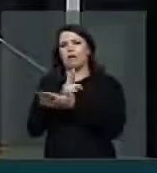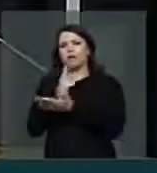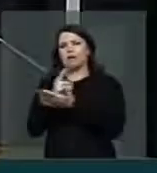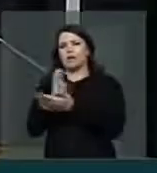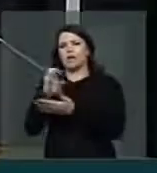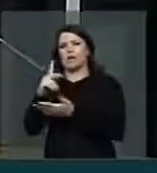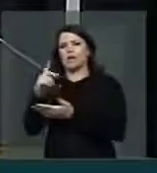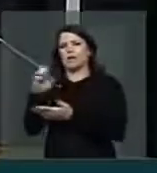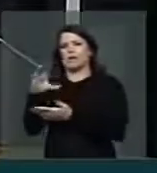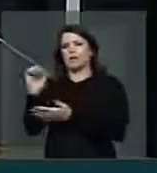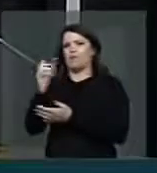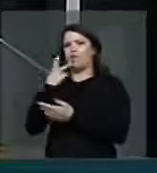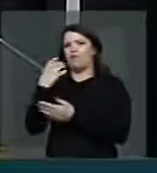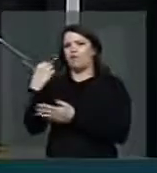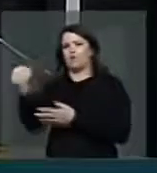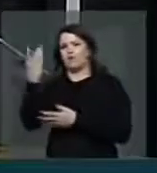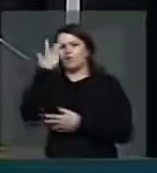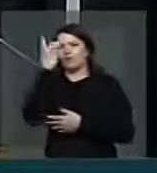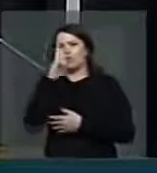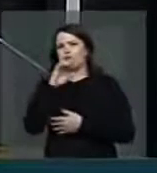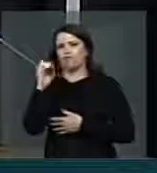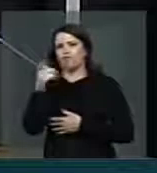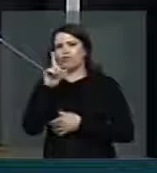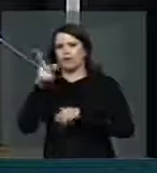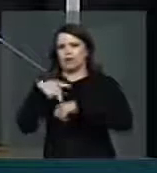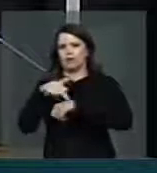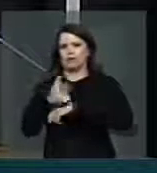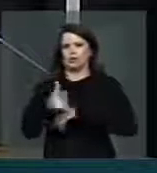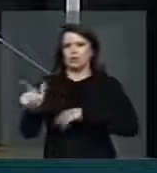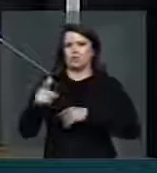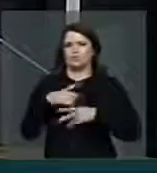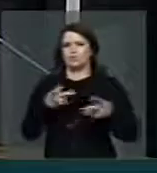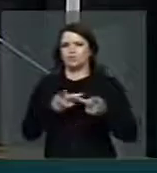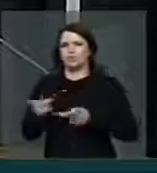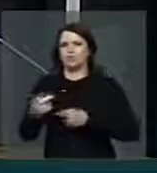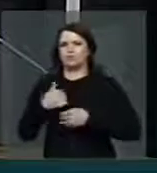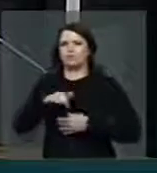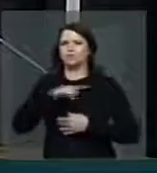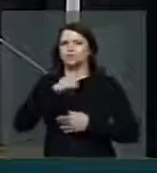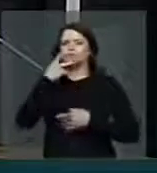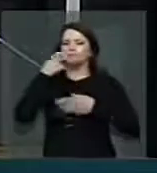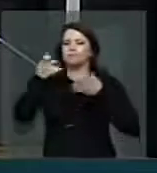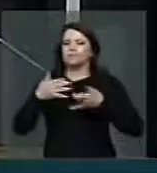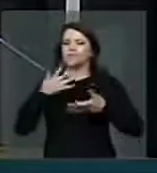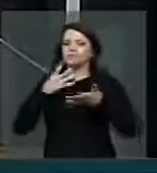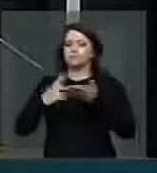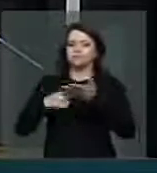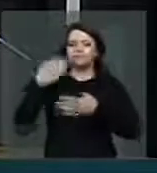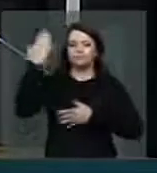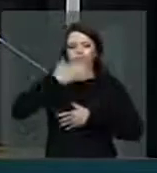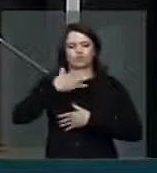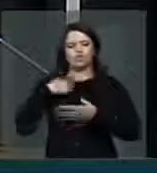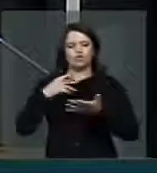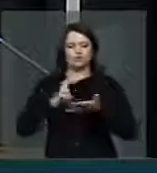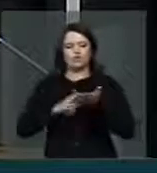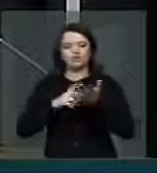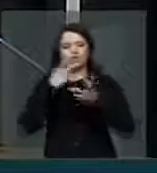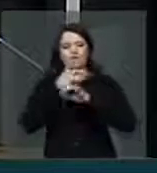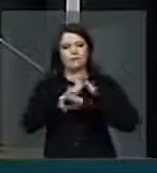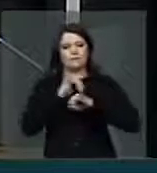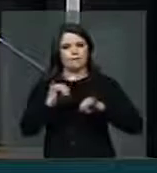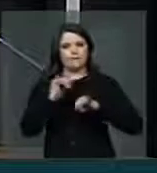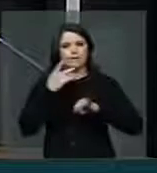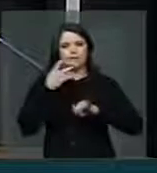e eu estou me antecipando porque viajo amanhã, pro exterior, eu acho que a gente fala aqui, a gente tem que comprovar. Então, de manhã eu dei a